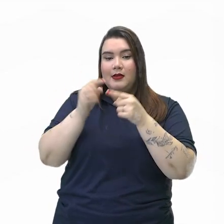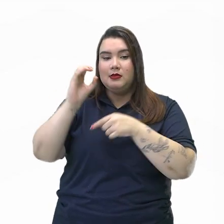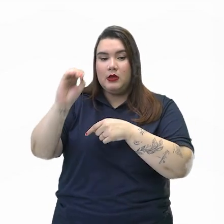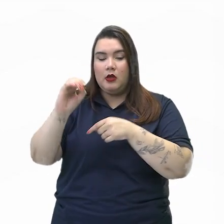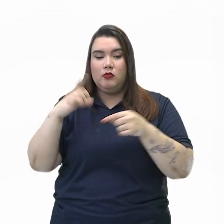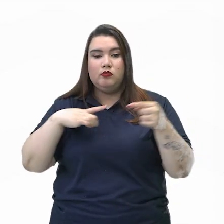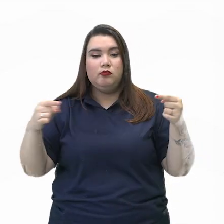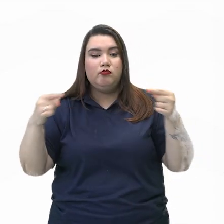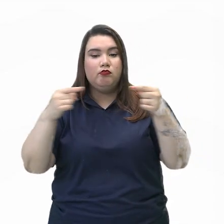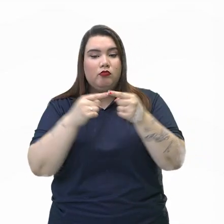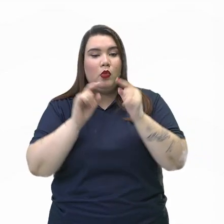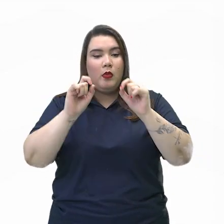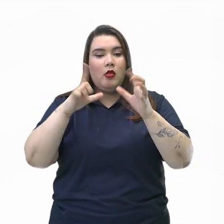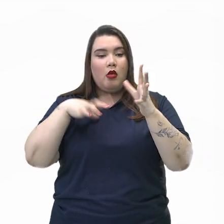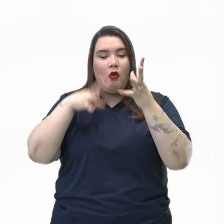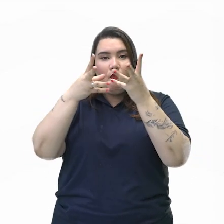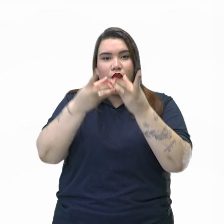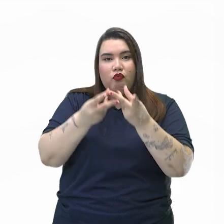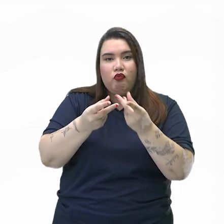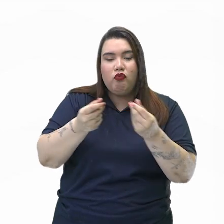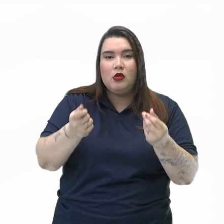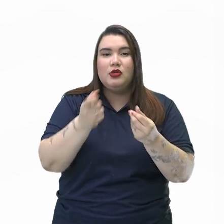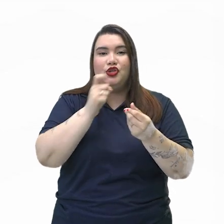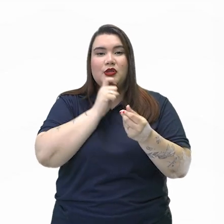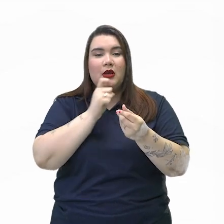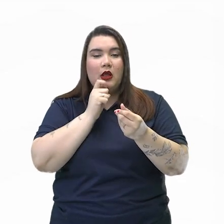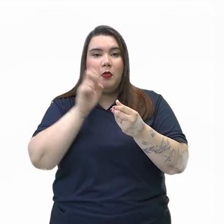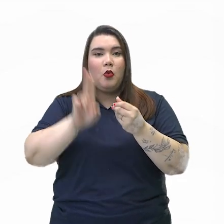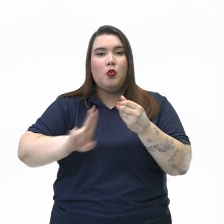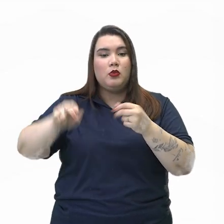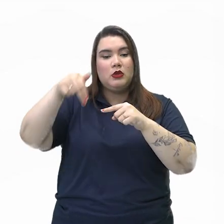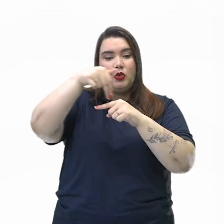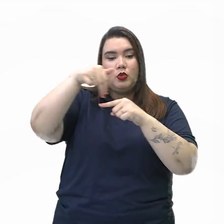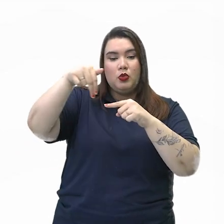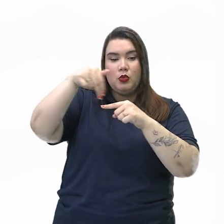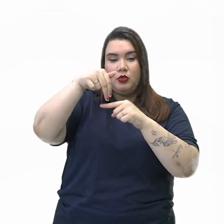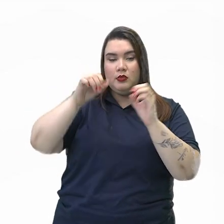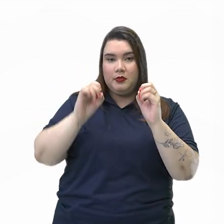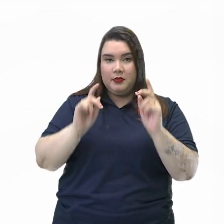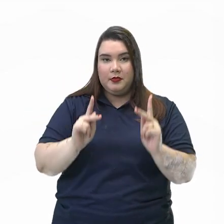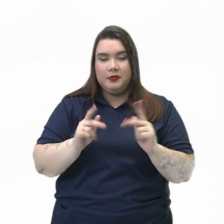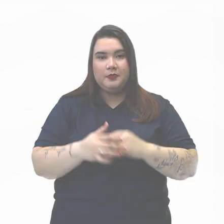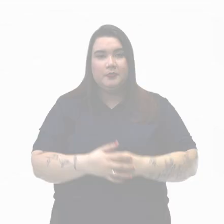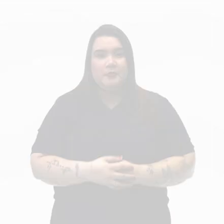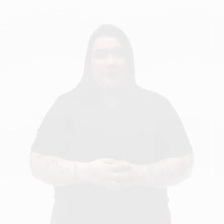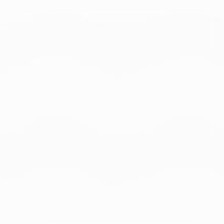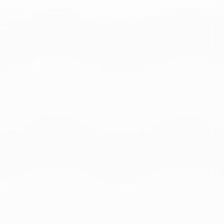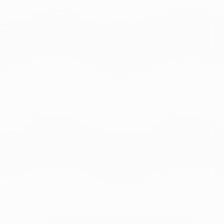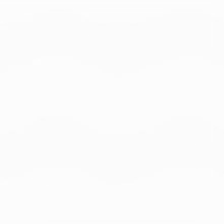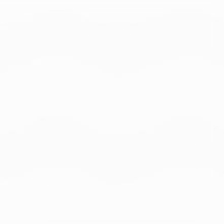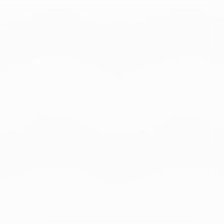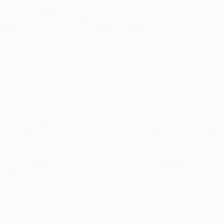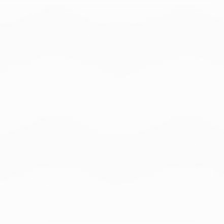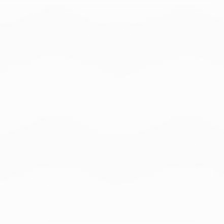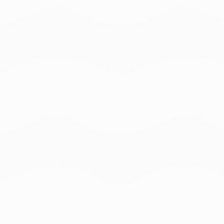os supercondutores são resfriados pelo nitrogênio líquido. E aí, esses trens funcionam,